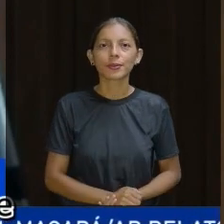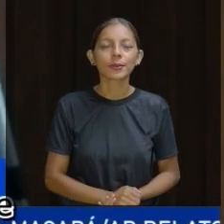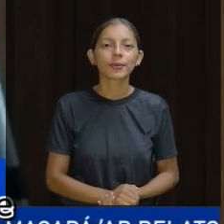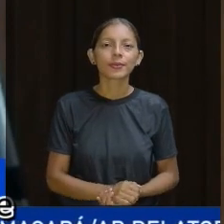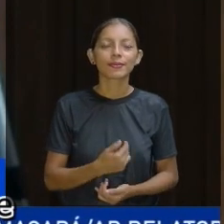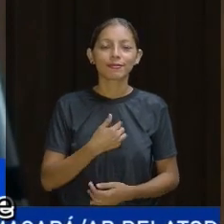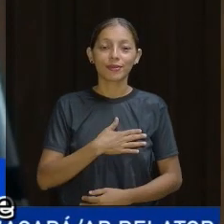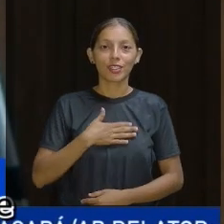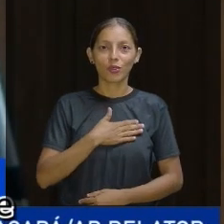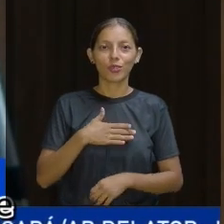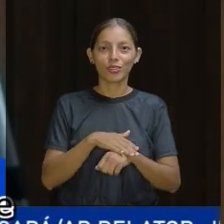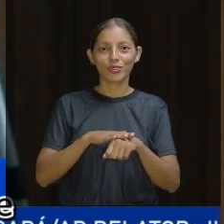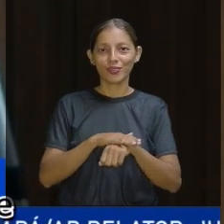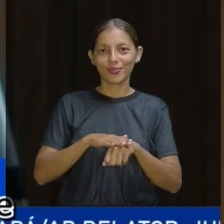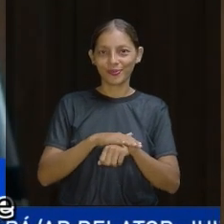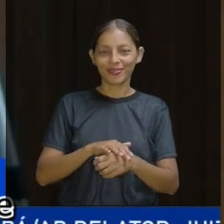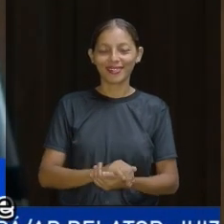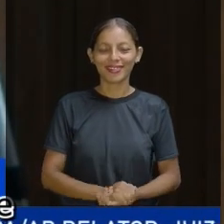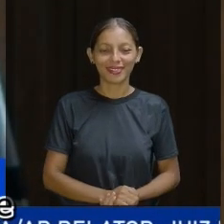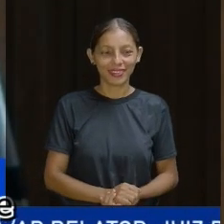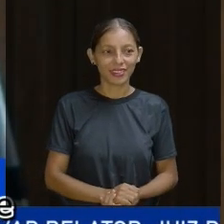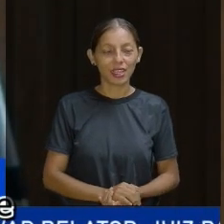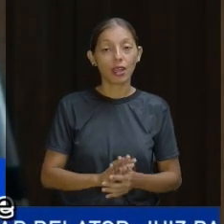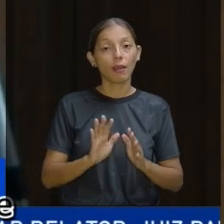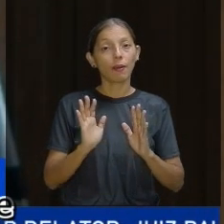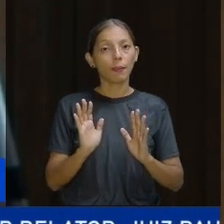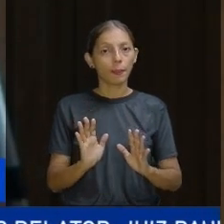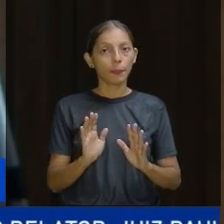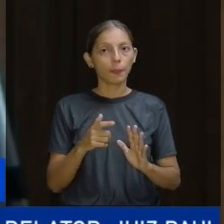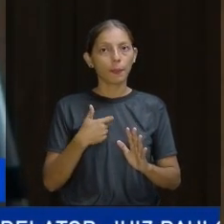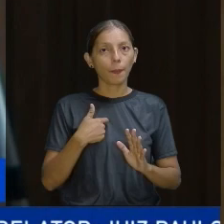da Corte, é não acatar a minha tese